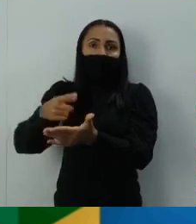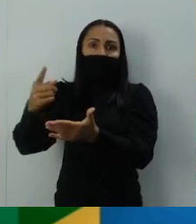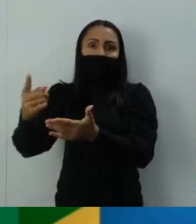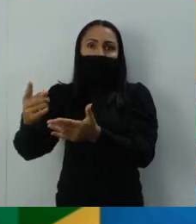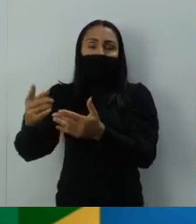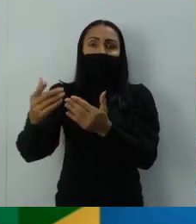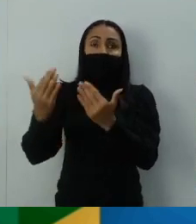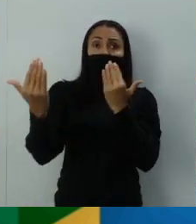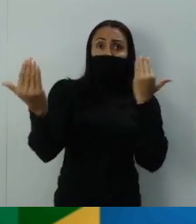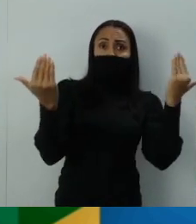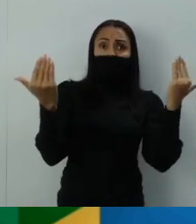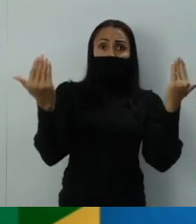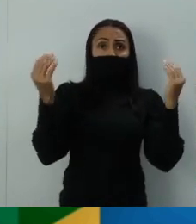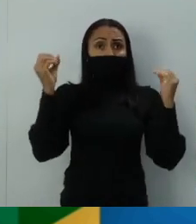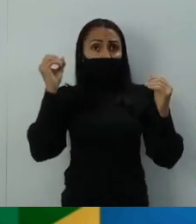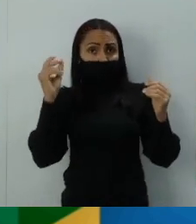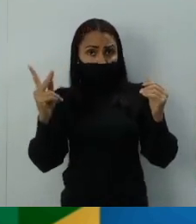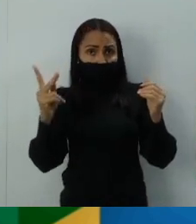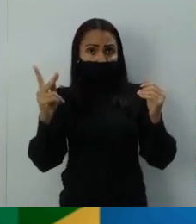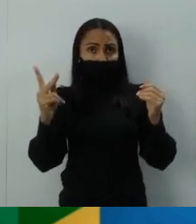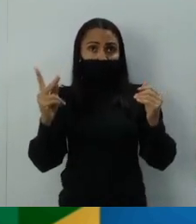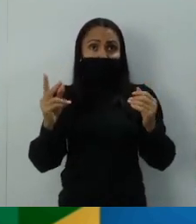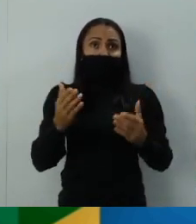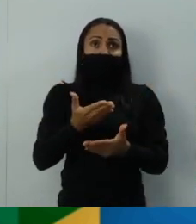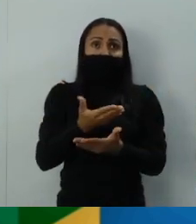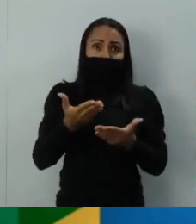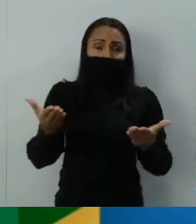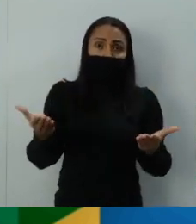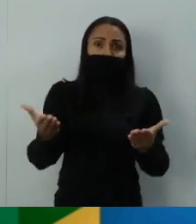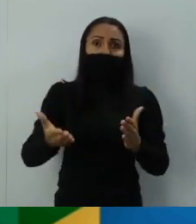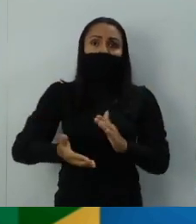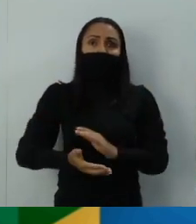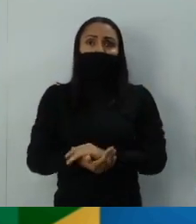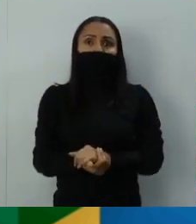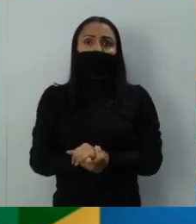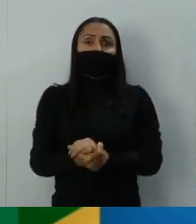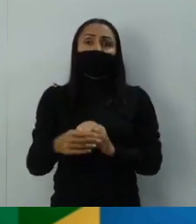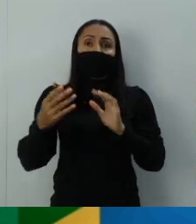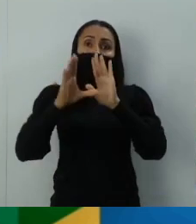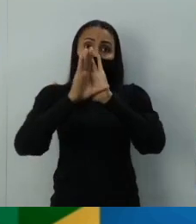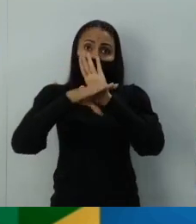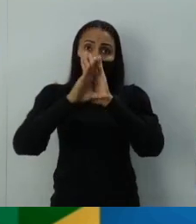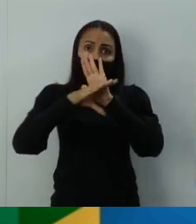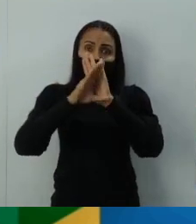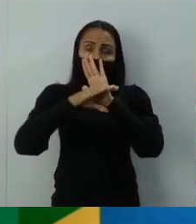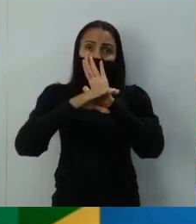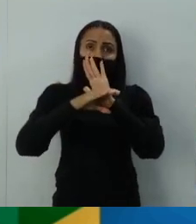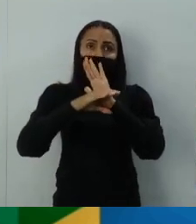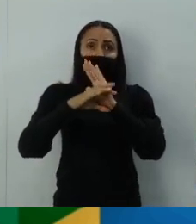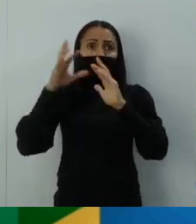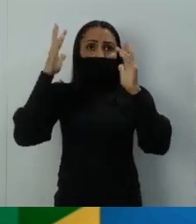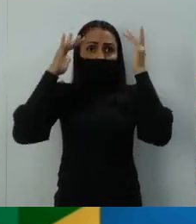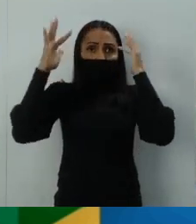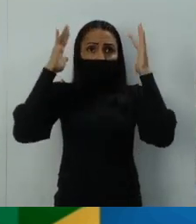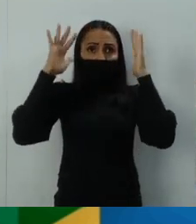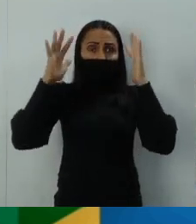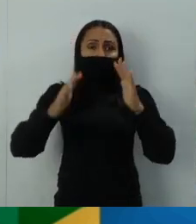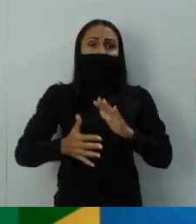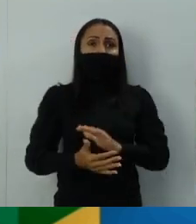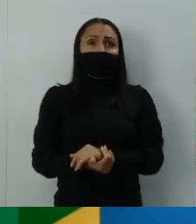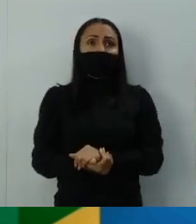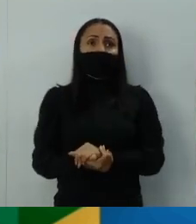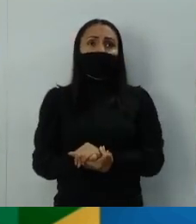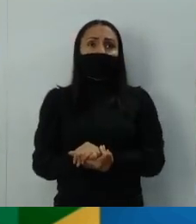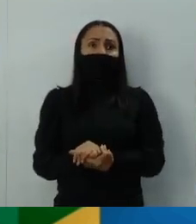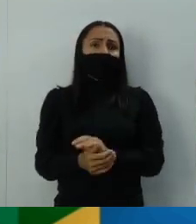ok? Esse seria para eles esse conceito de ideologia. Então, onde estariam essa ideologia?